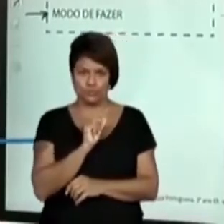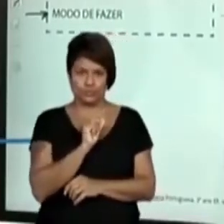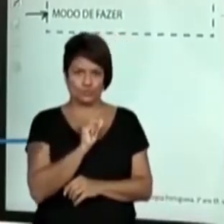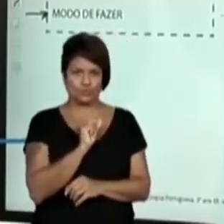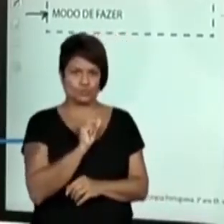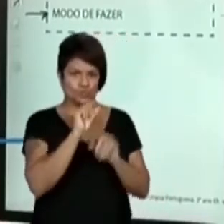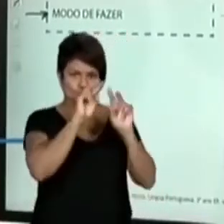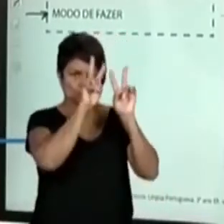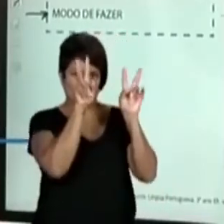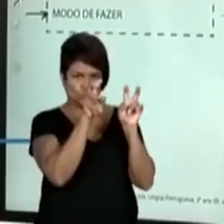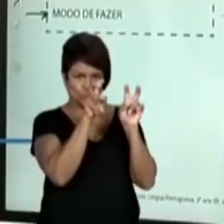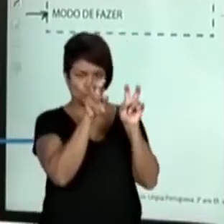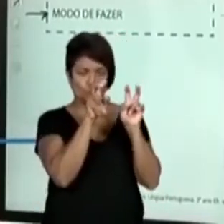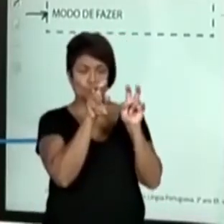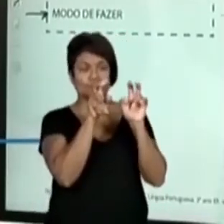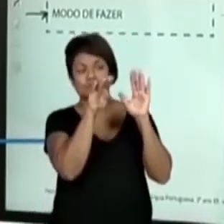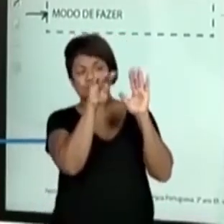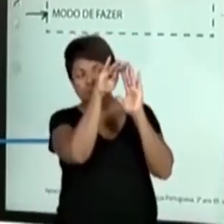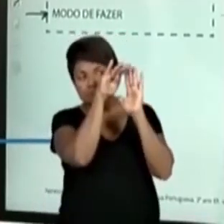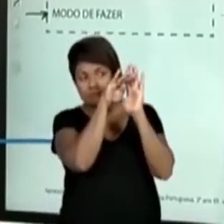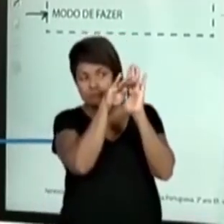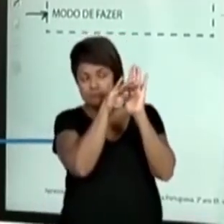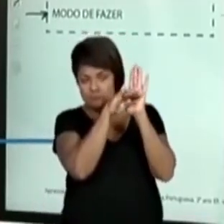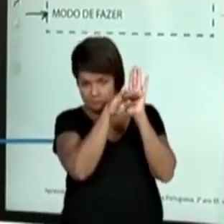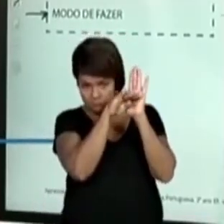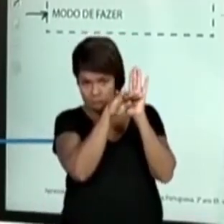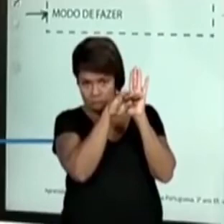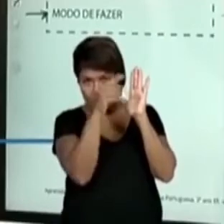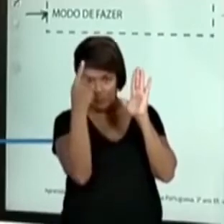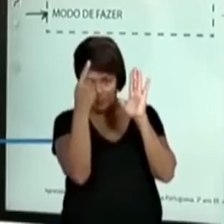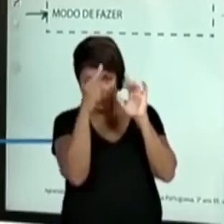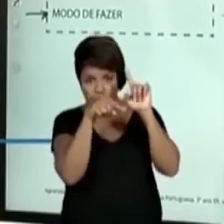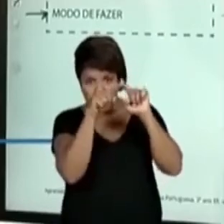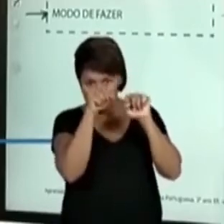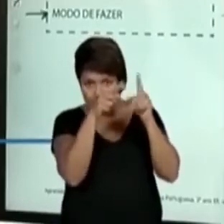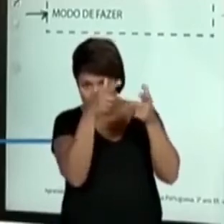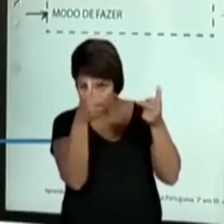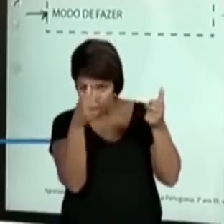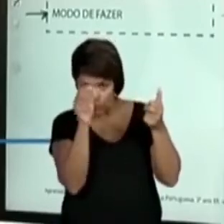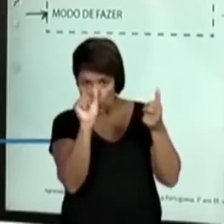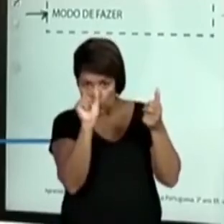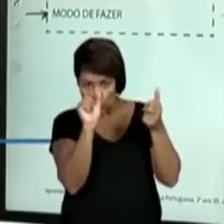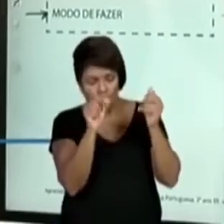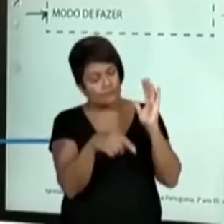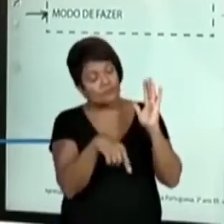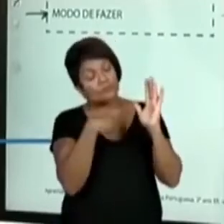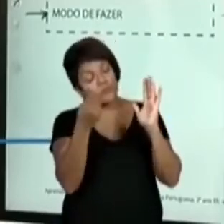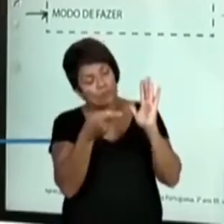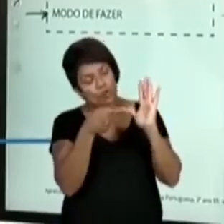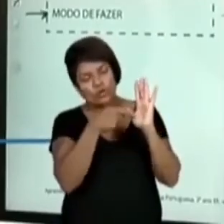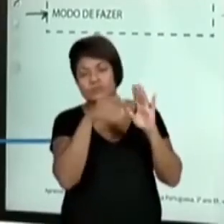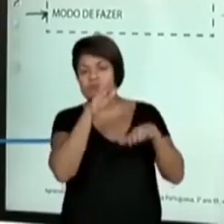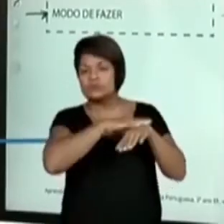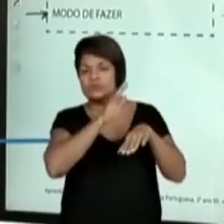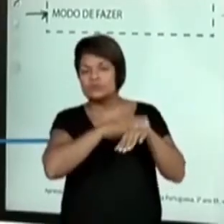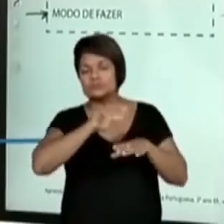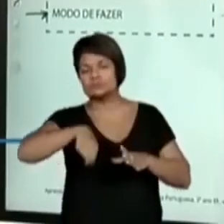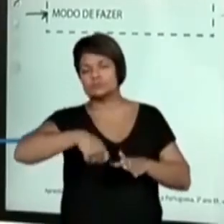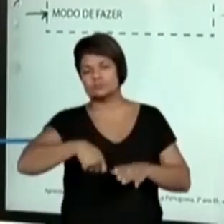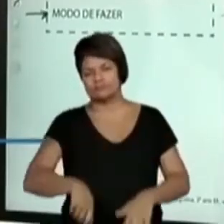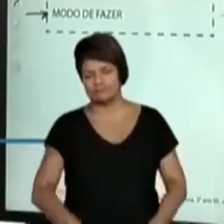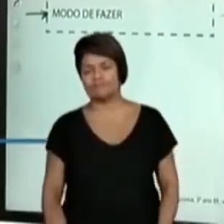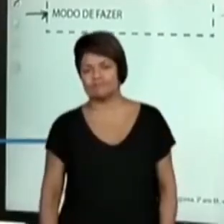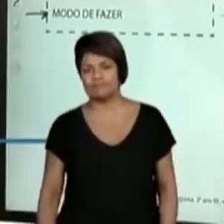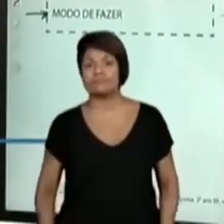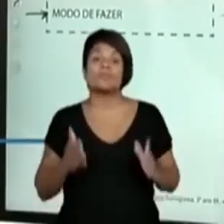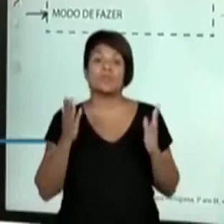os ingredientes e o modo de fazer. Agora, a nossa receita está completa,